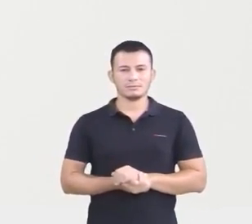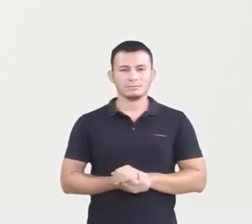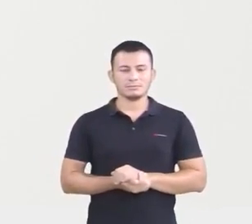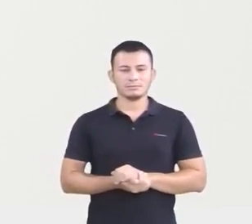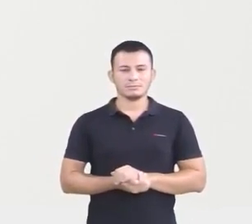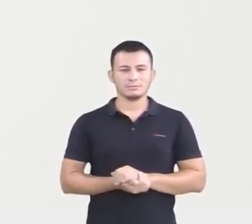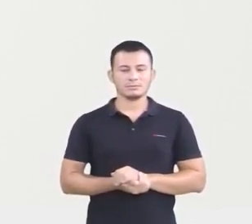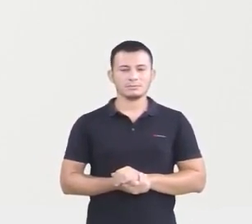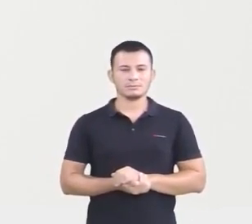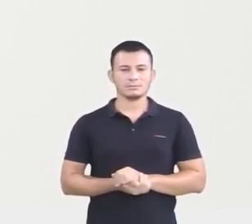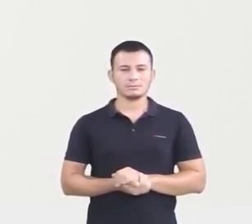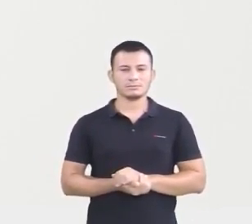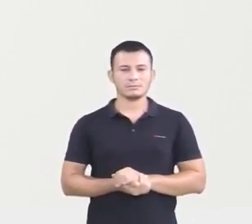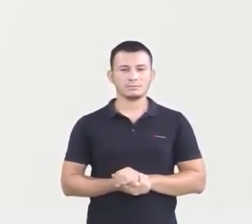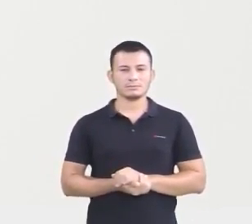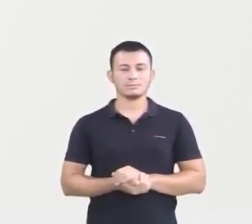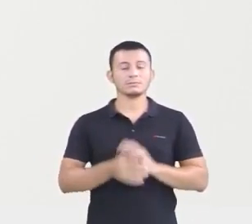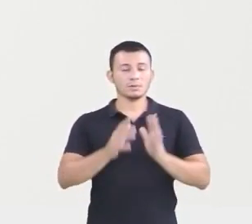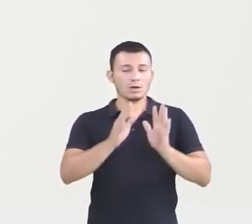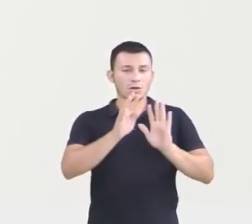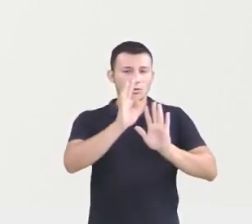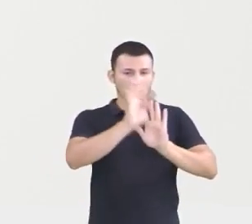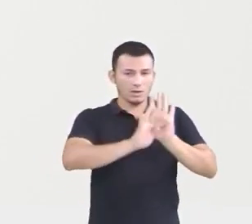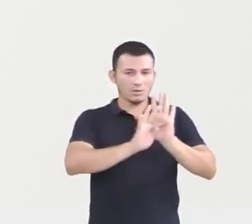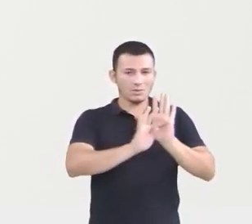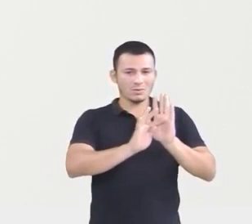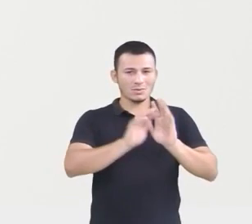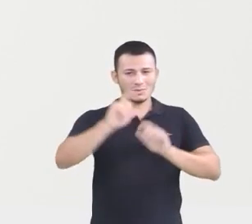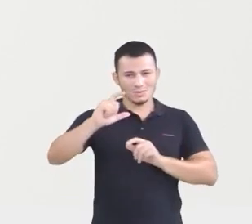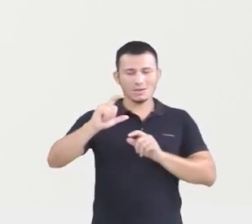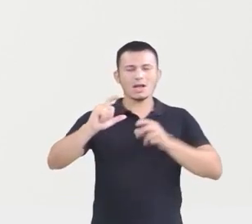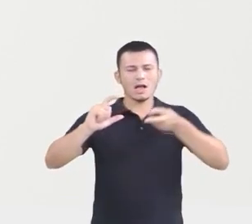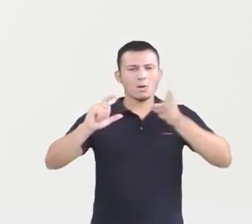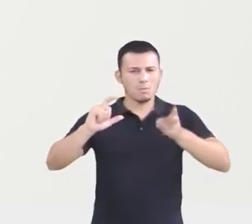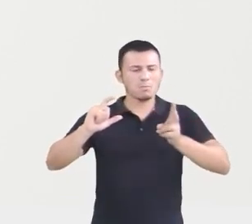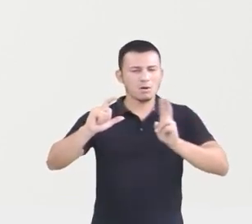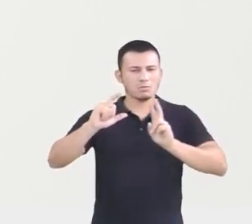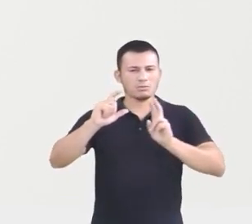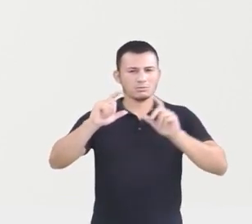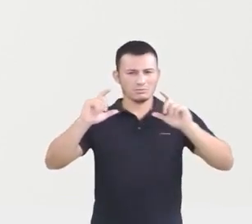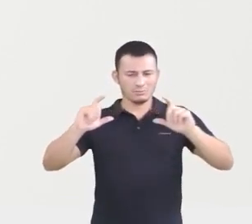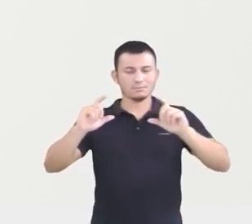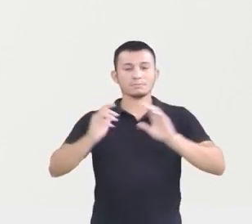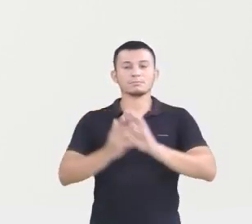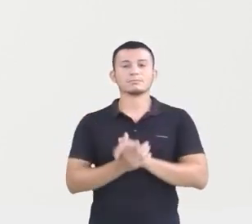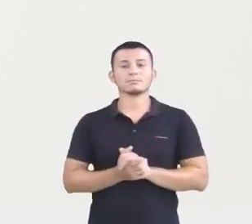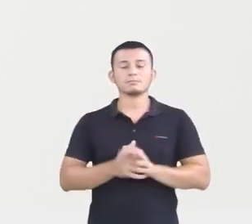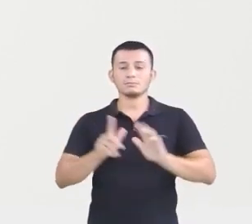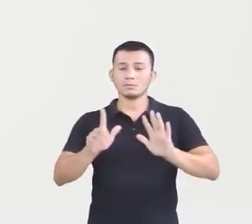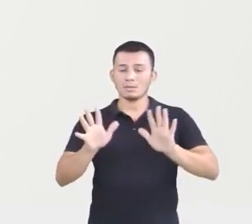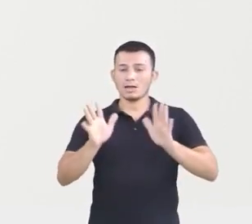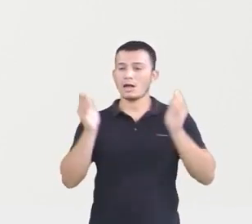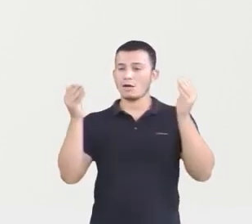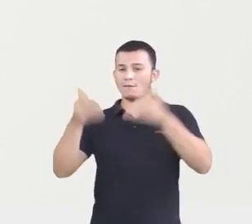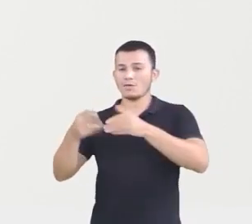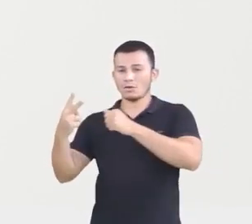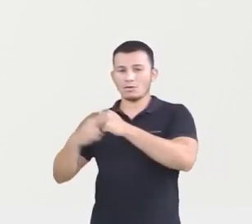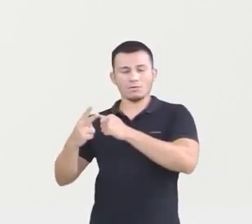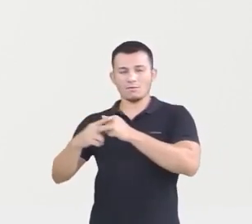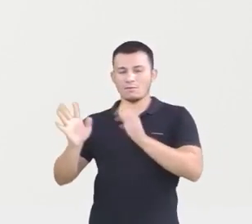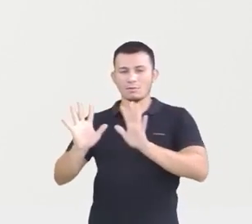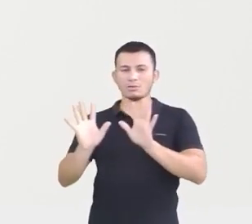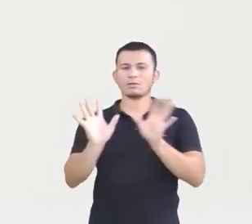É o mesmo trecho, só que aqui nós não estamos mais dando destaque aos verbos, e sim a